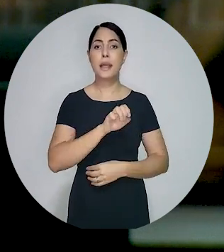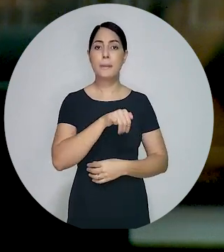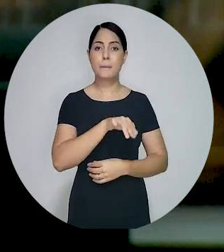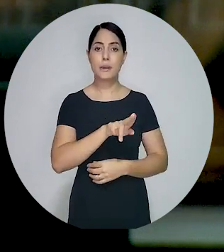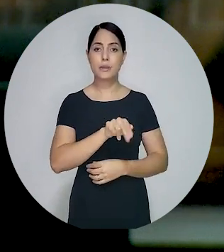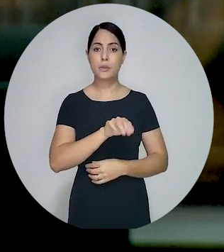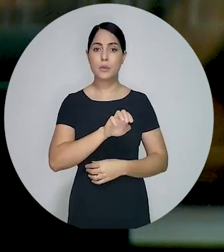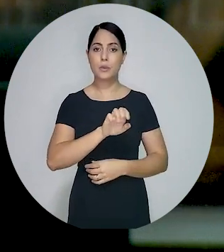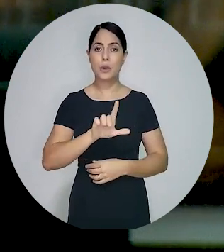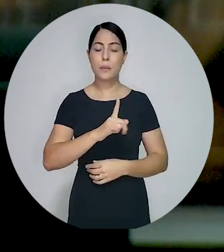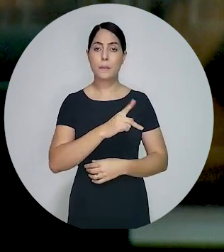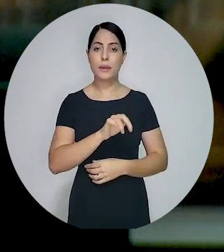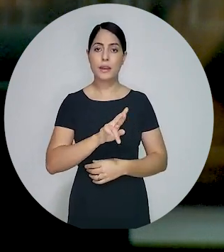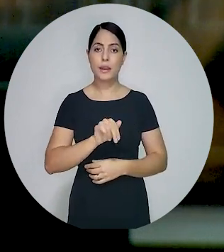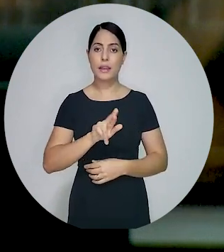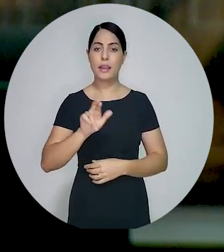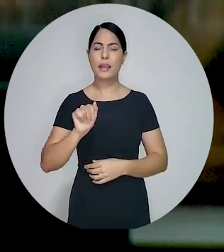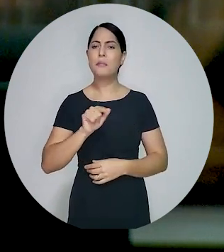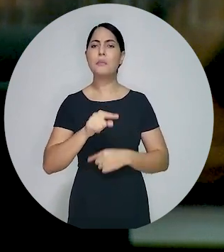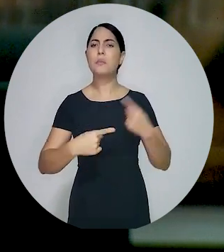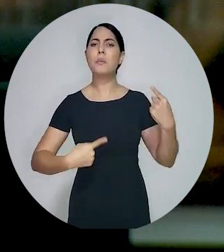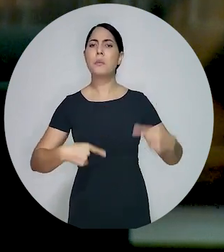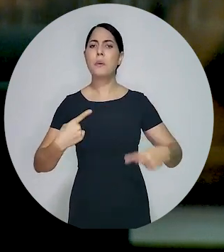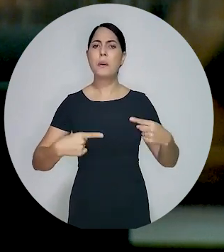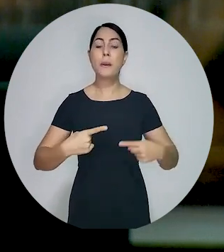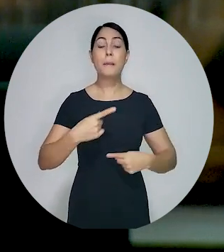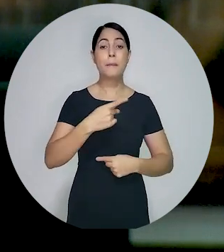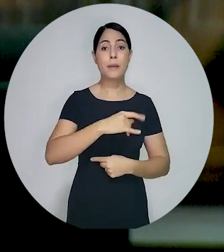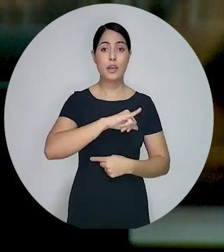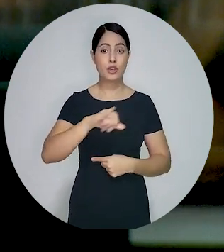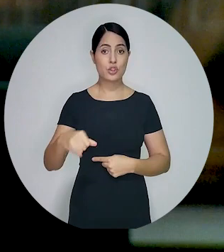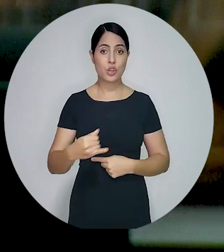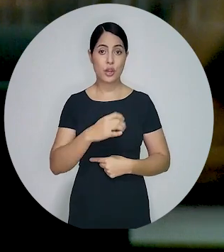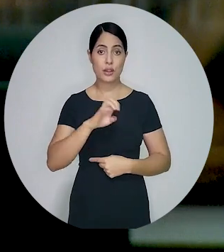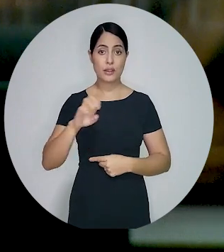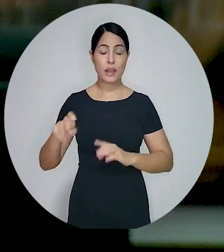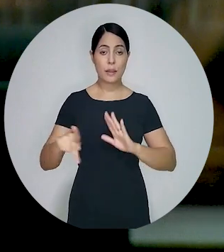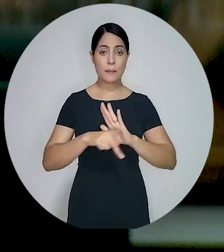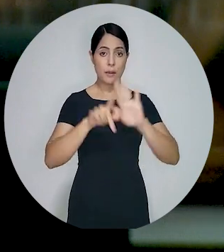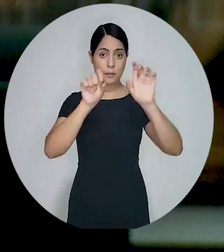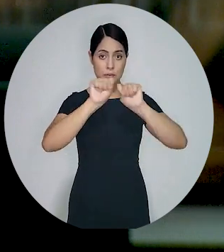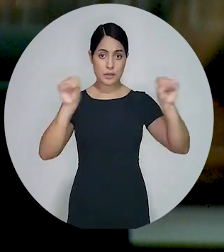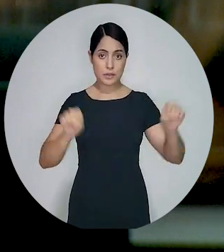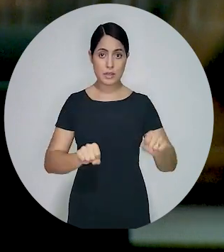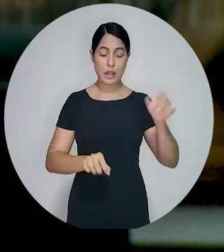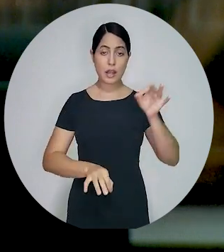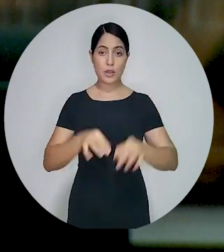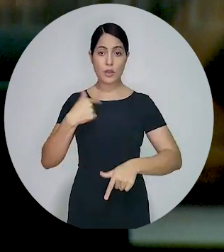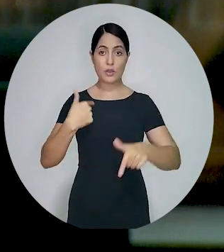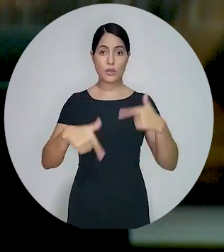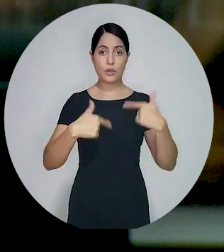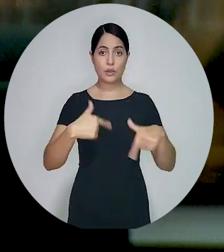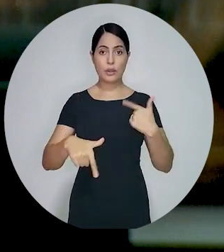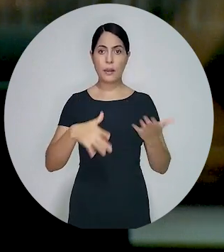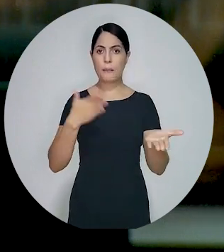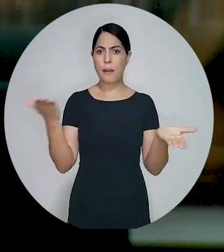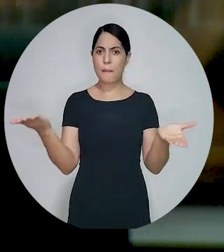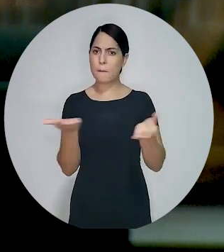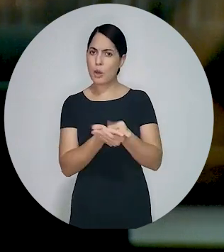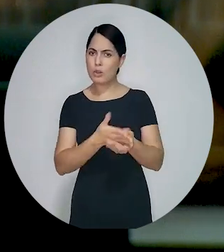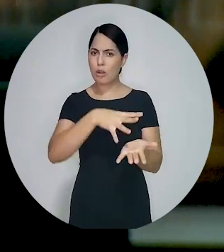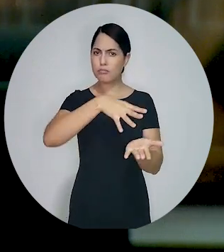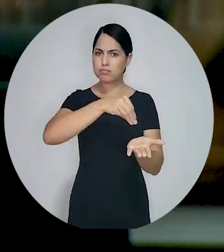para discutir o aprimoramento do PJE, sistema adotado pela Justiça do Trabalho para a tramitação digital